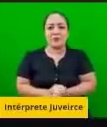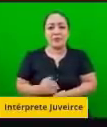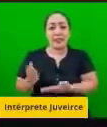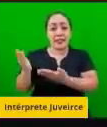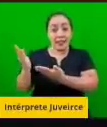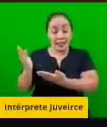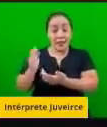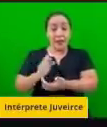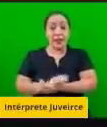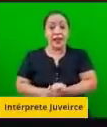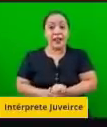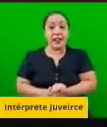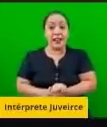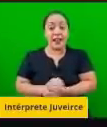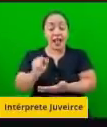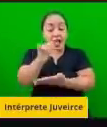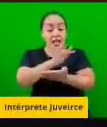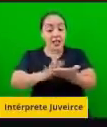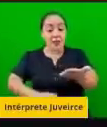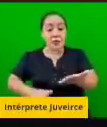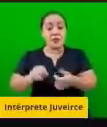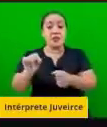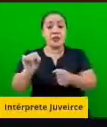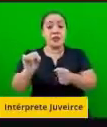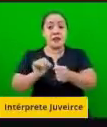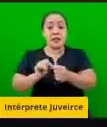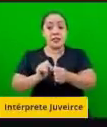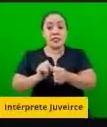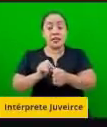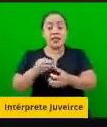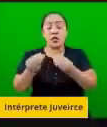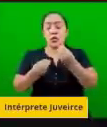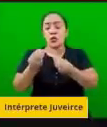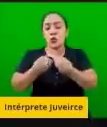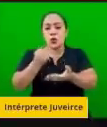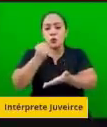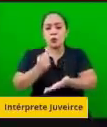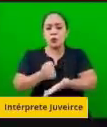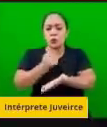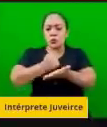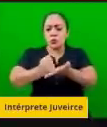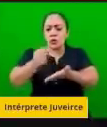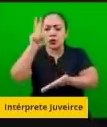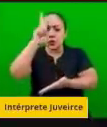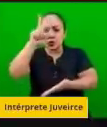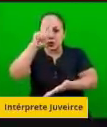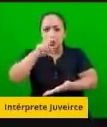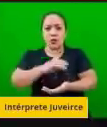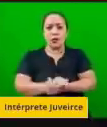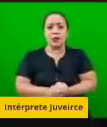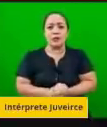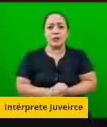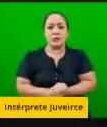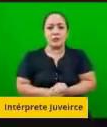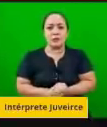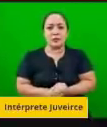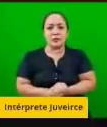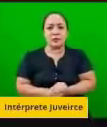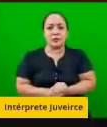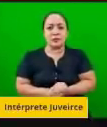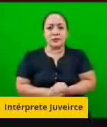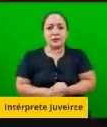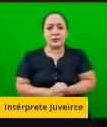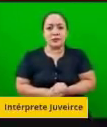de uma atividade a partir de um documento histórico. Devemos lembrar que esse método que nós utilizamos é